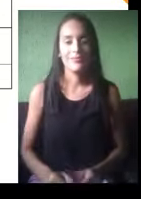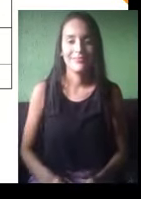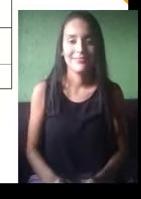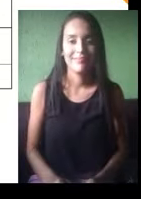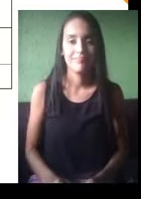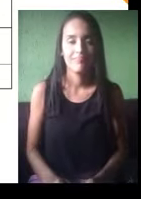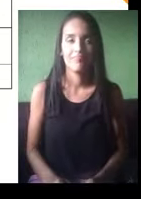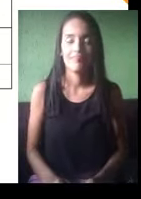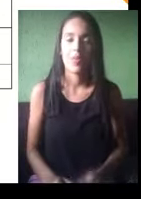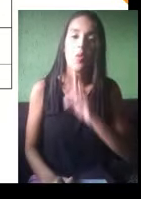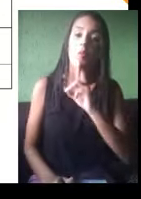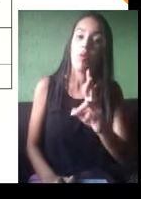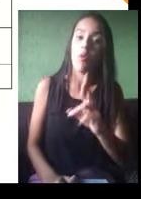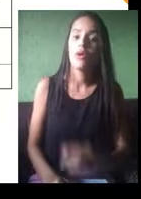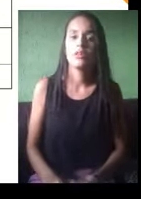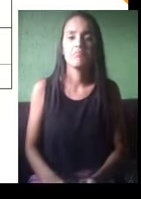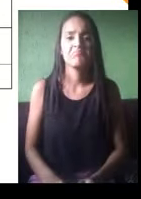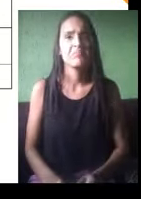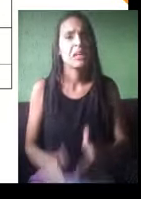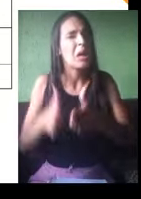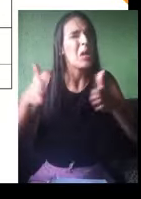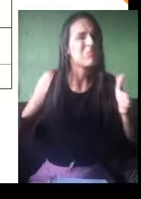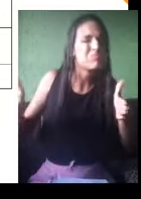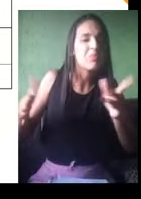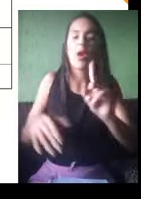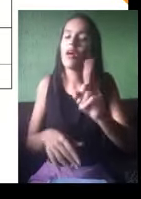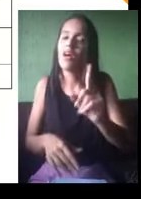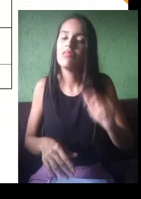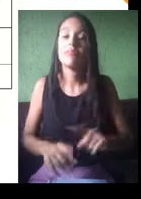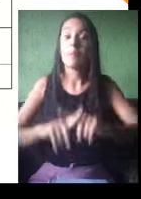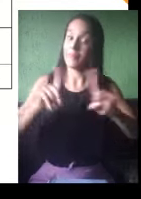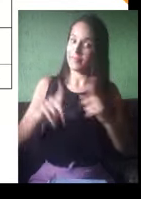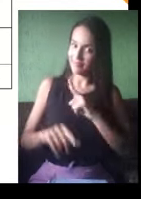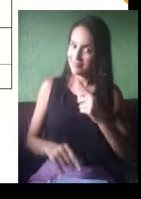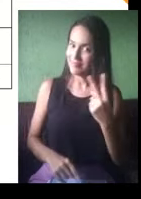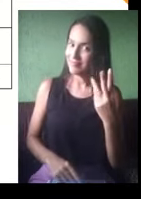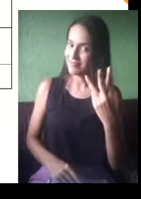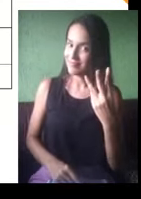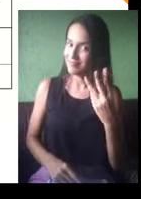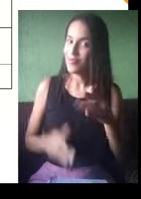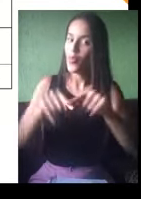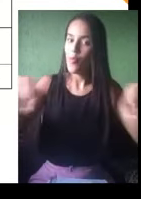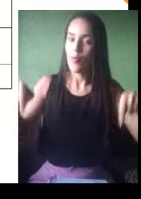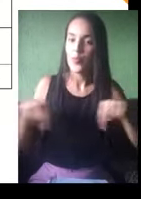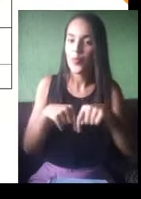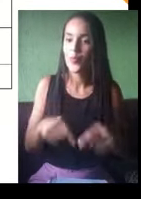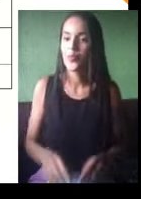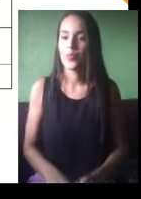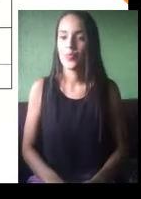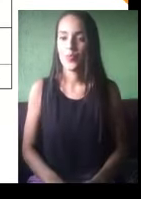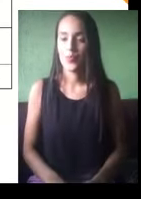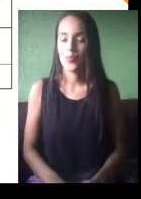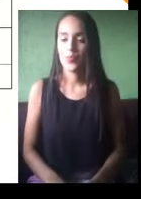encontrou uma outra pessoa num evento, como uma festa. A descrição. A descrição tem como papel